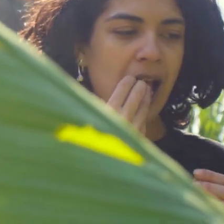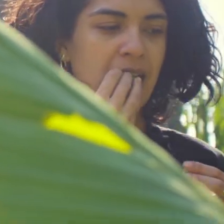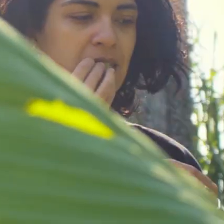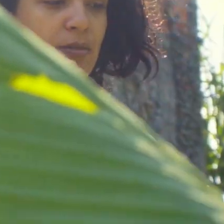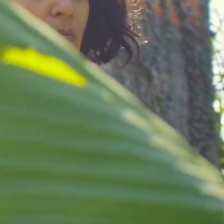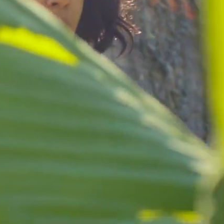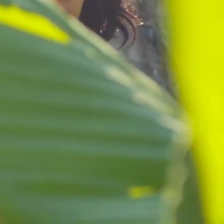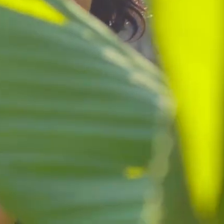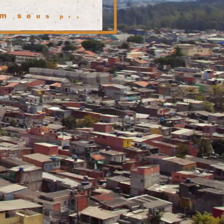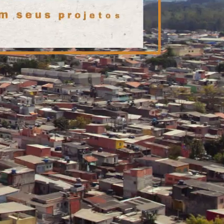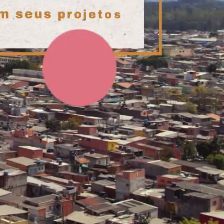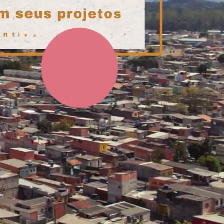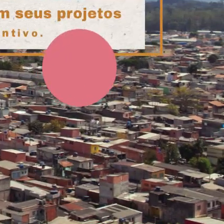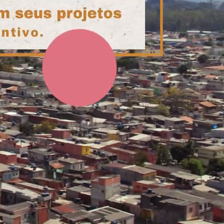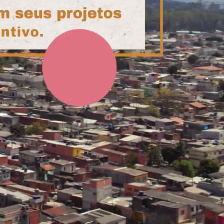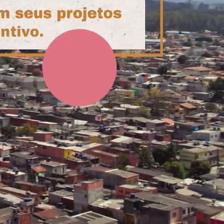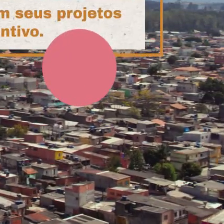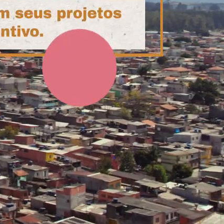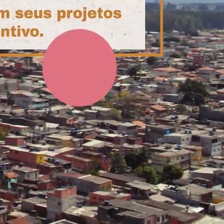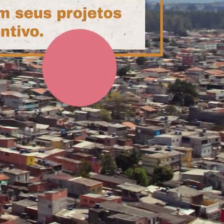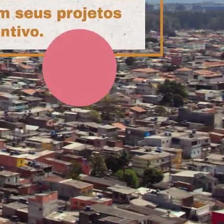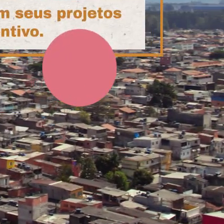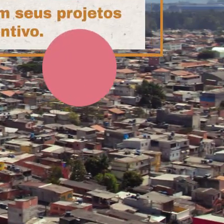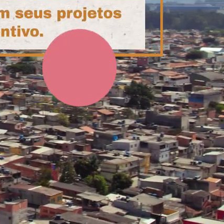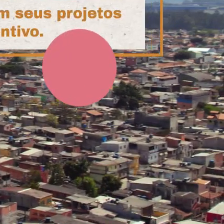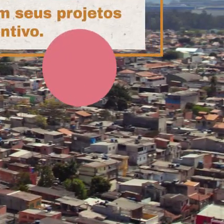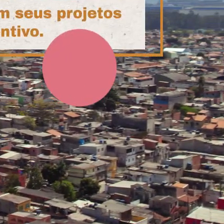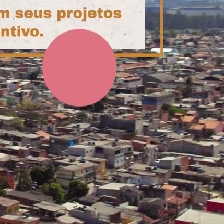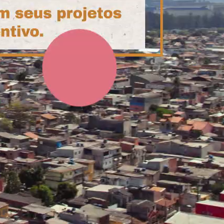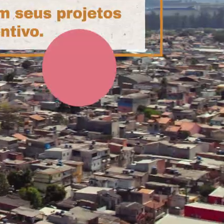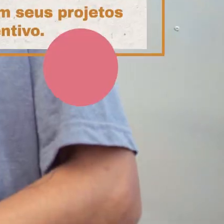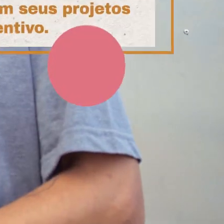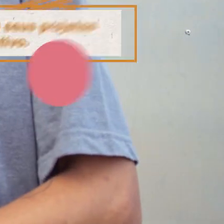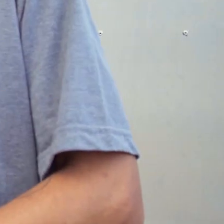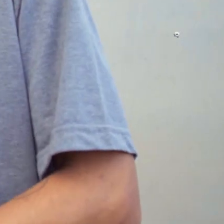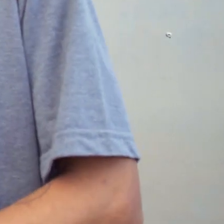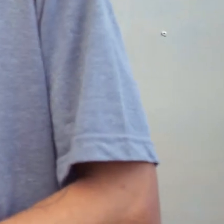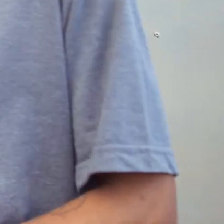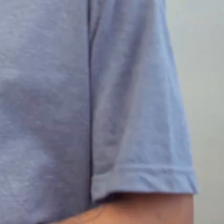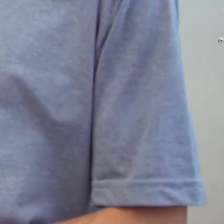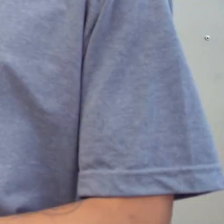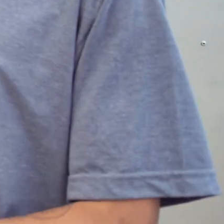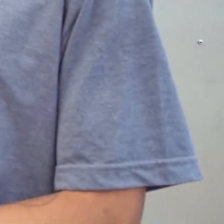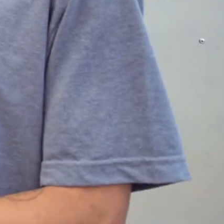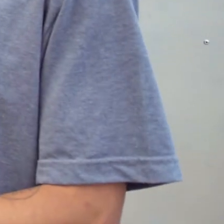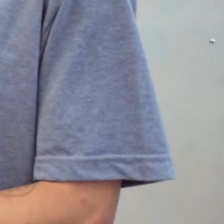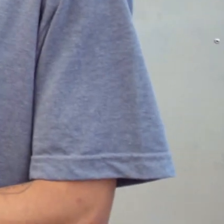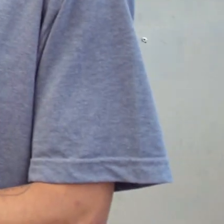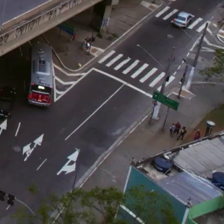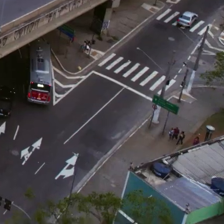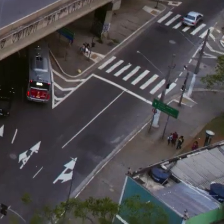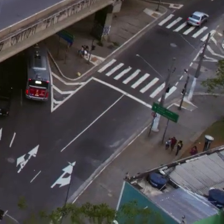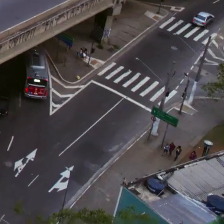mulheres, bandeira branca escrito Bloco Afro Carnaval Filhas da Mãe África. 2 pessoas colhendo frutas. Diversos grupos